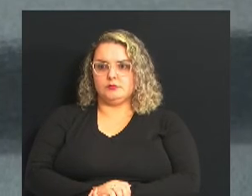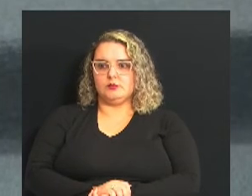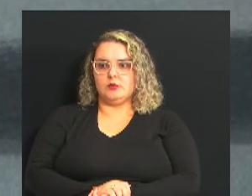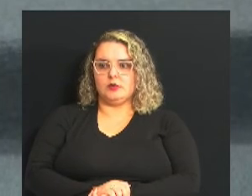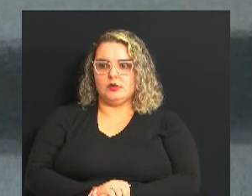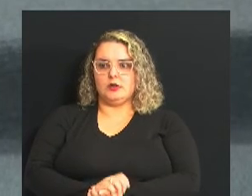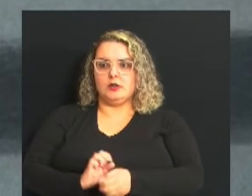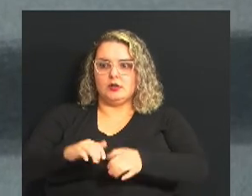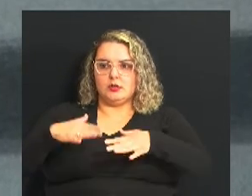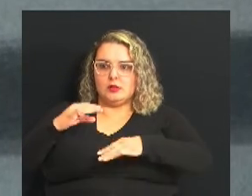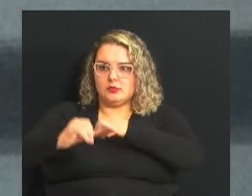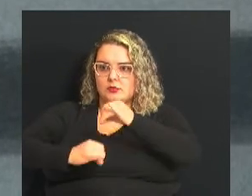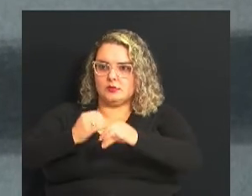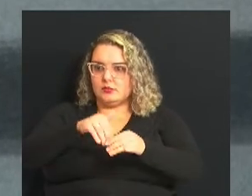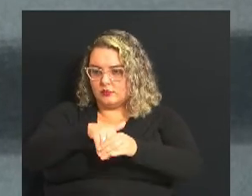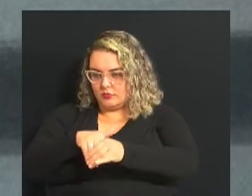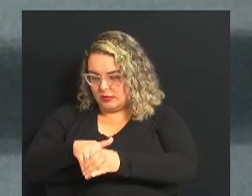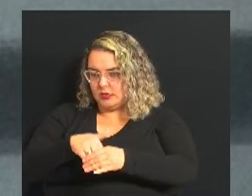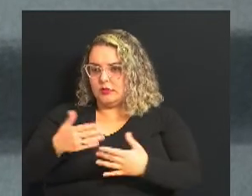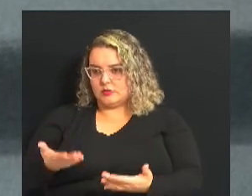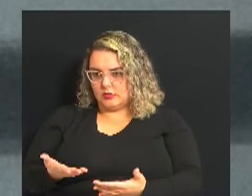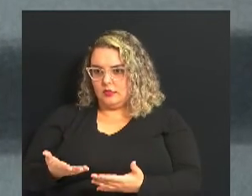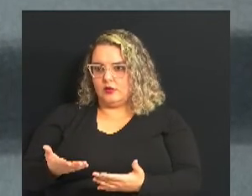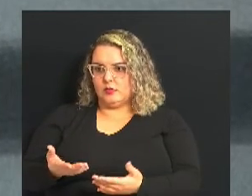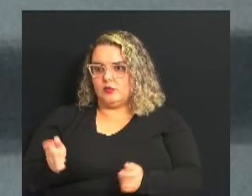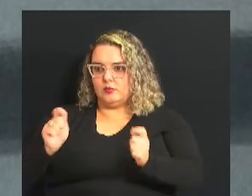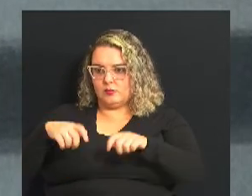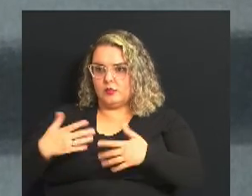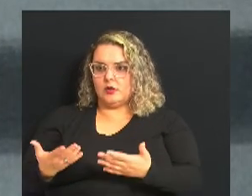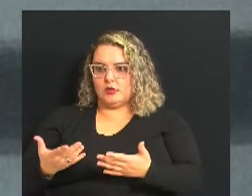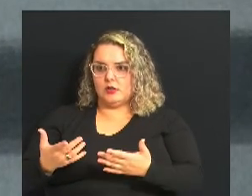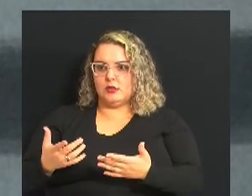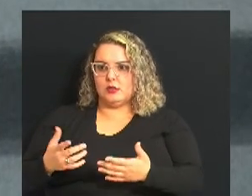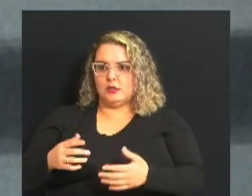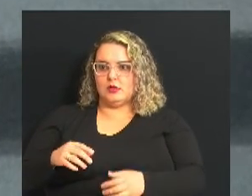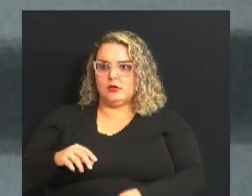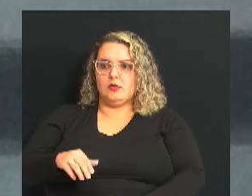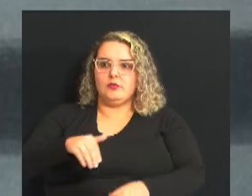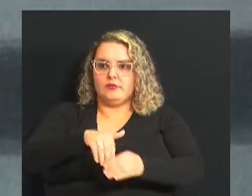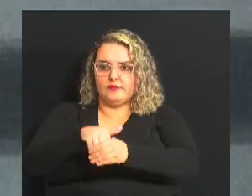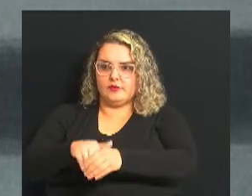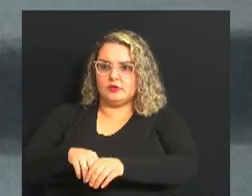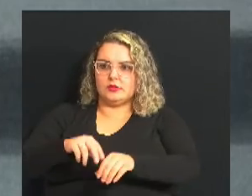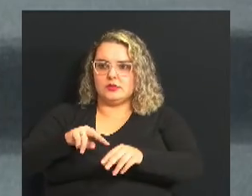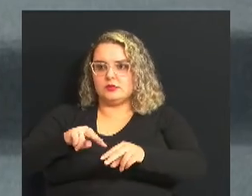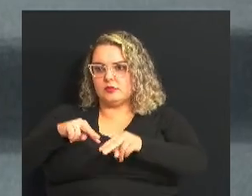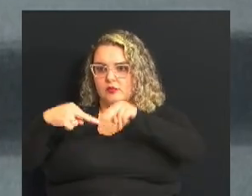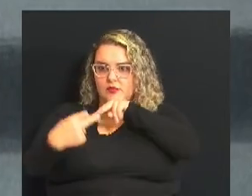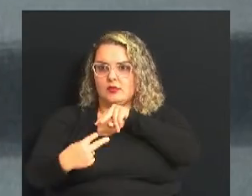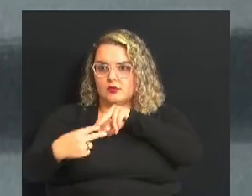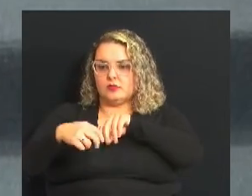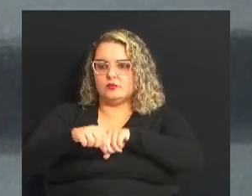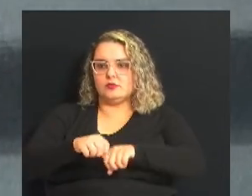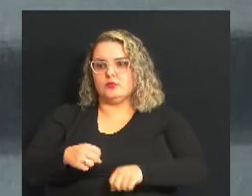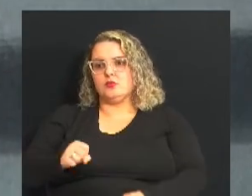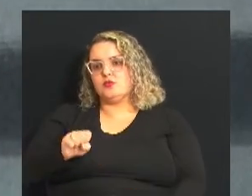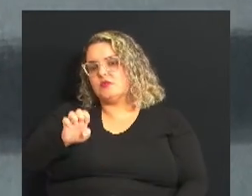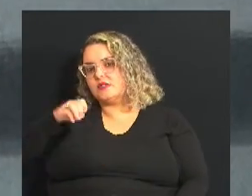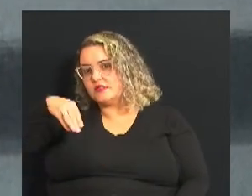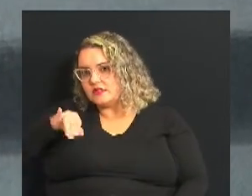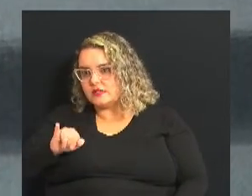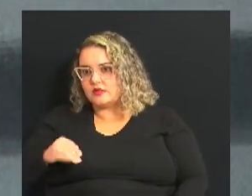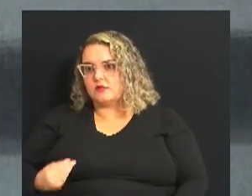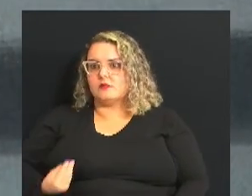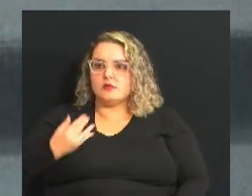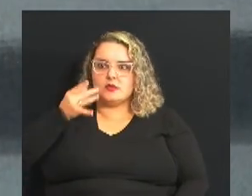vai possibilitar em algum momento que a gente consiga ter votações virtuais também, semipresencial, vamos dizer assim, vereadores que não possam estar